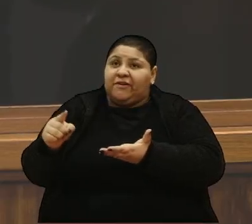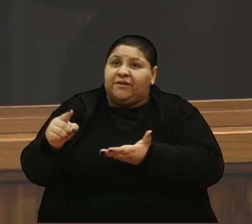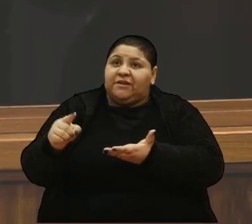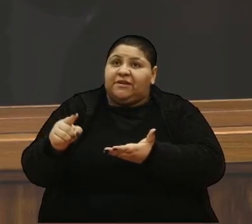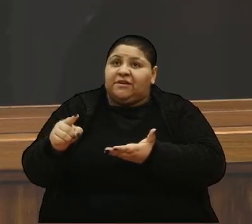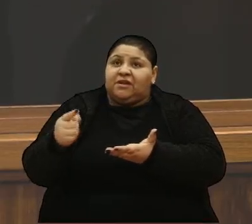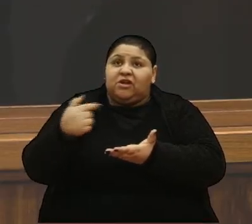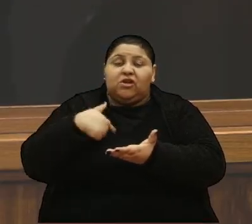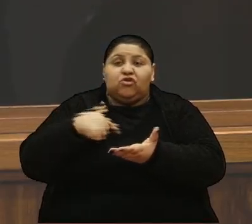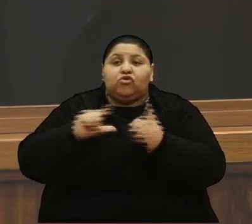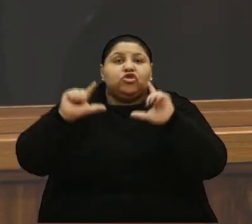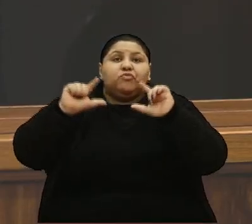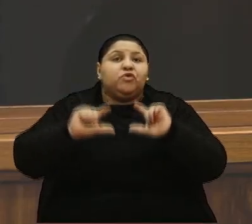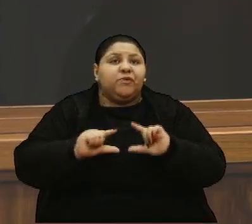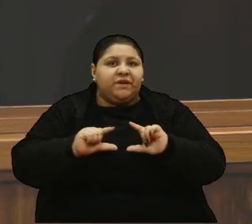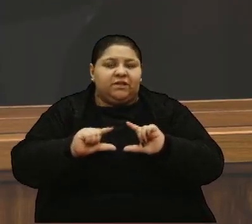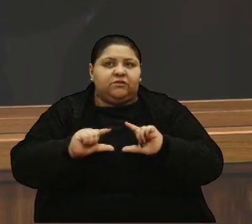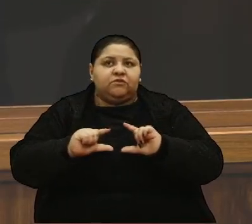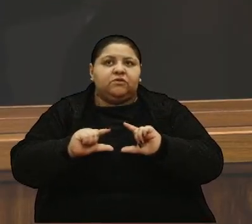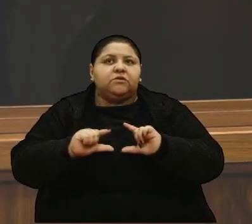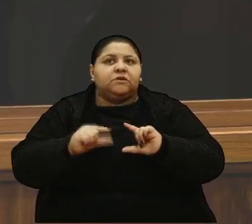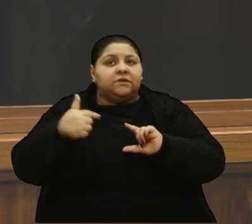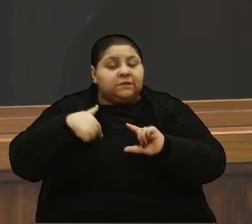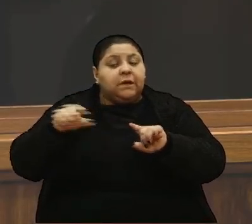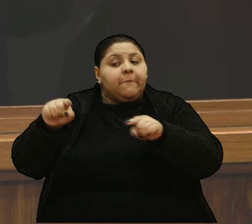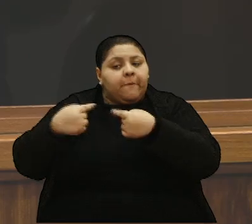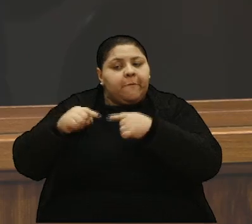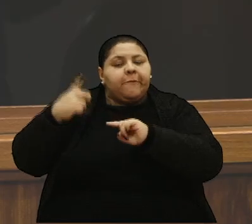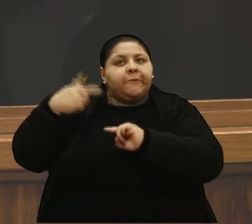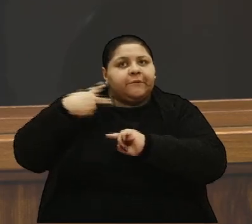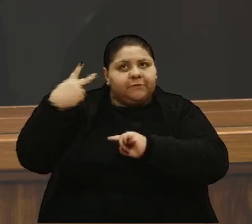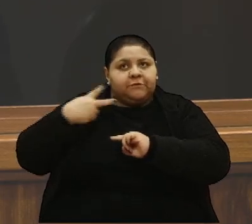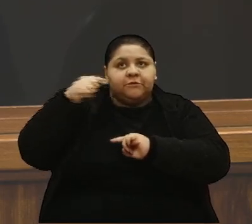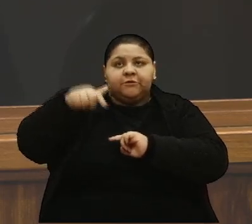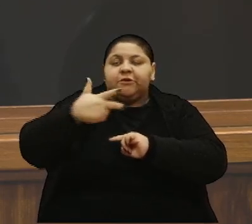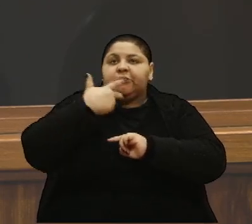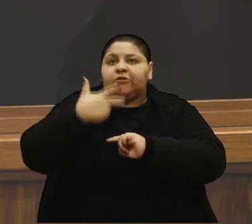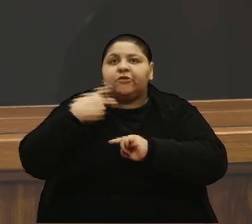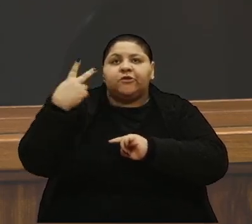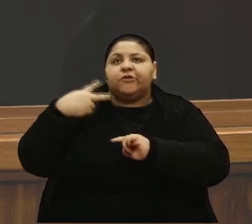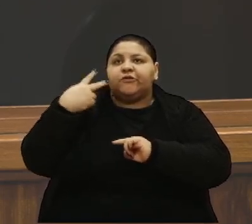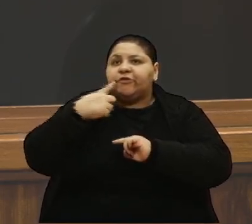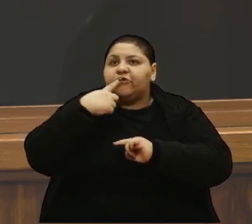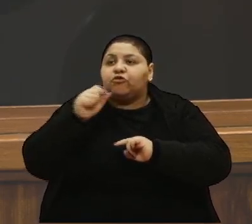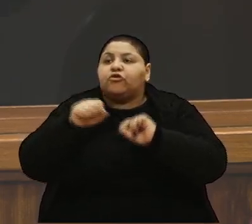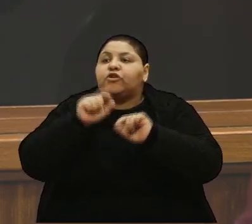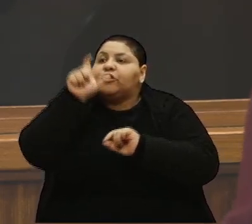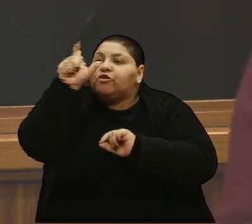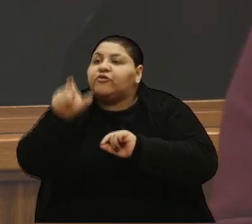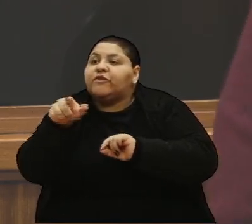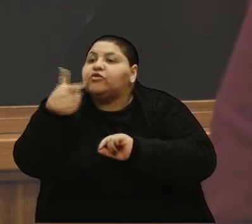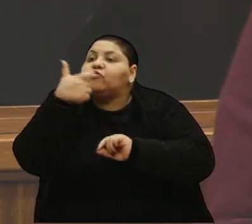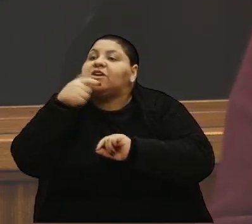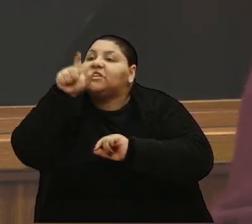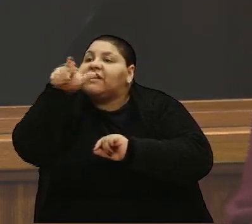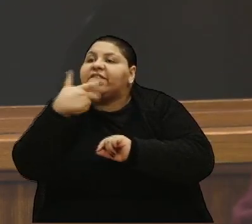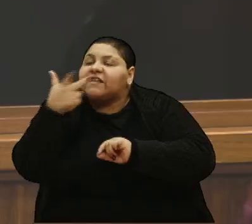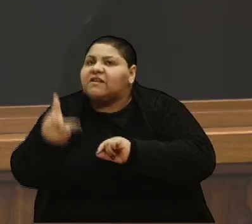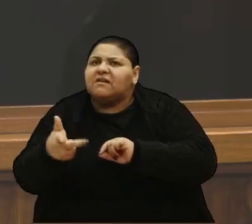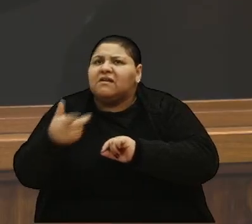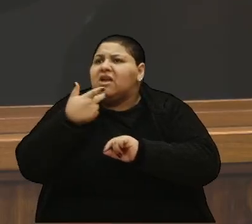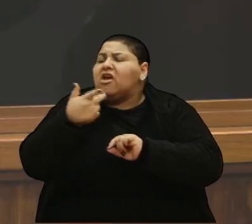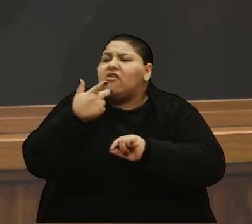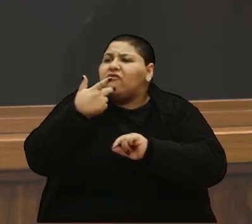estou minimizando aqui, também fui desafiada por vereadores dizer, vereadora Rose, o que tu acha daquela fala? Eu achei a fala